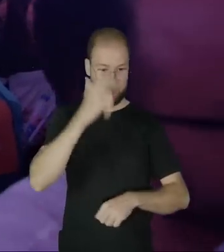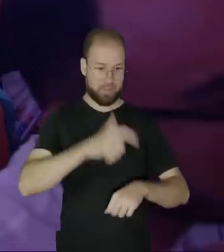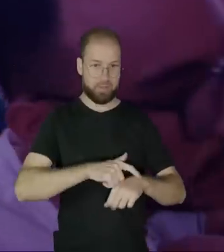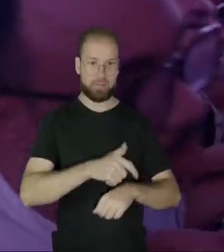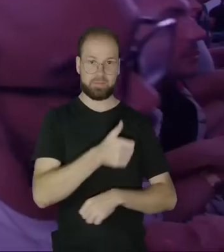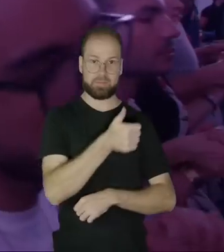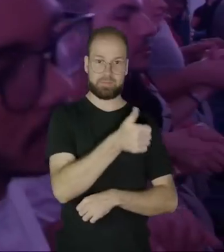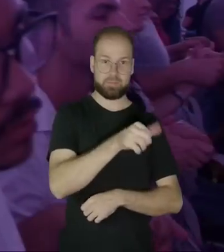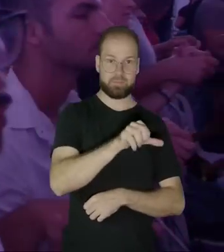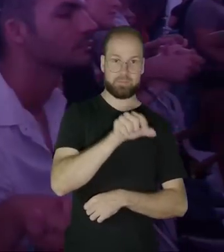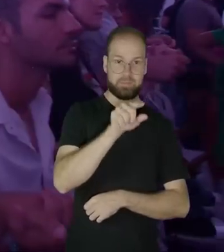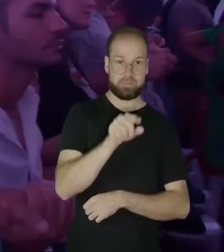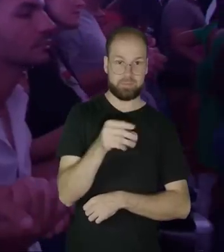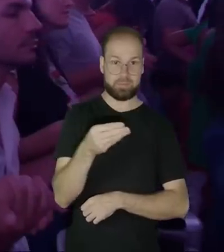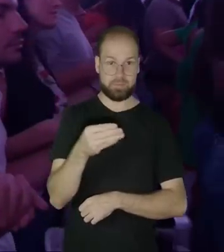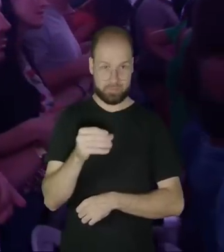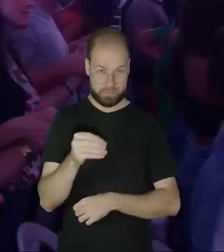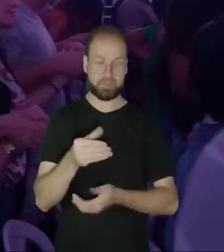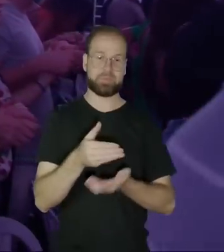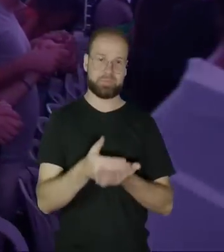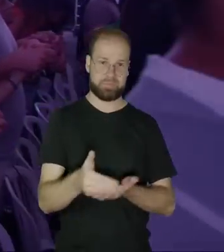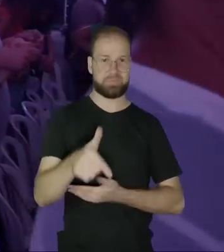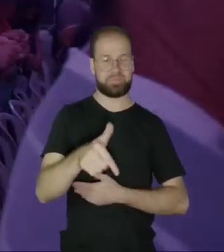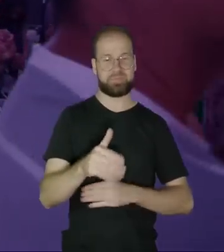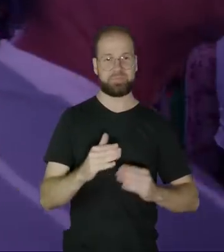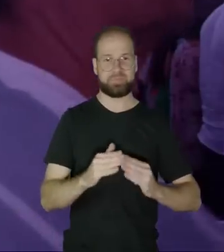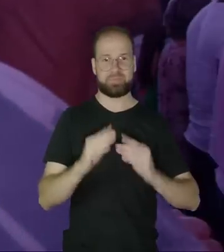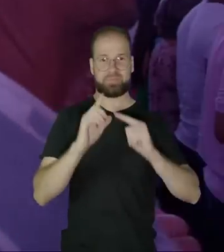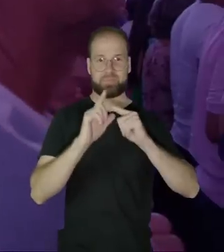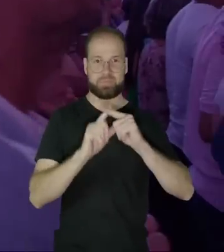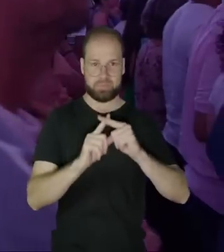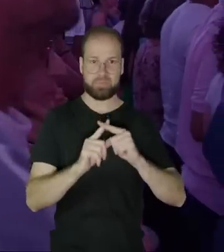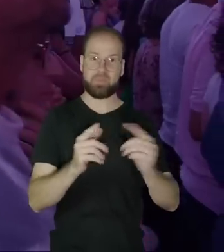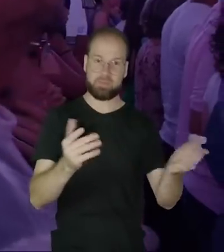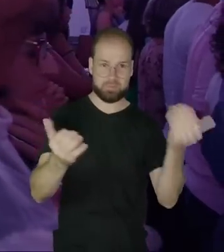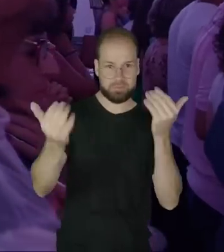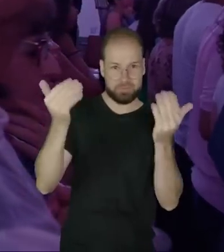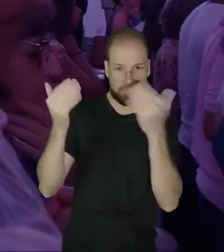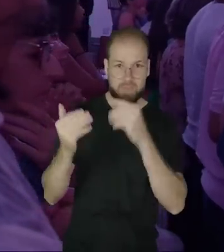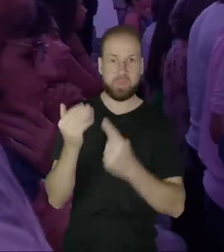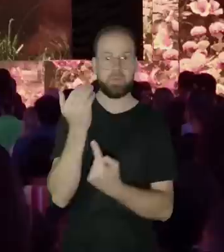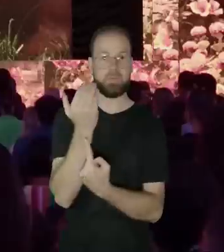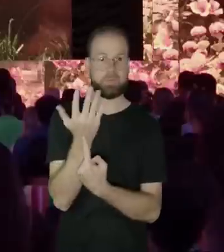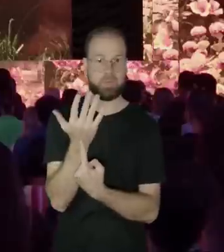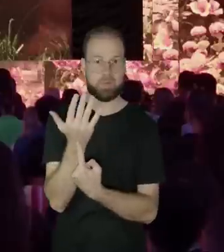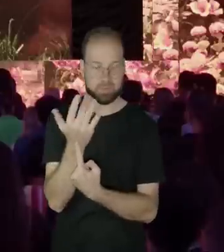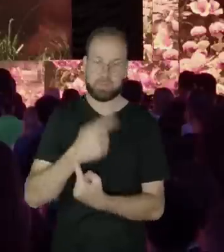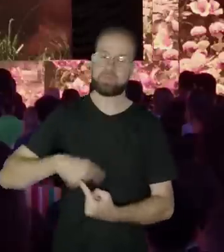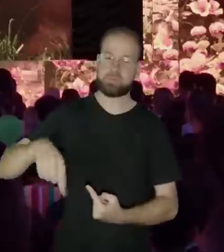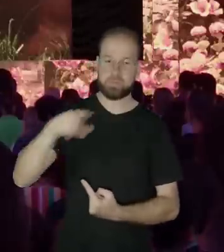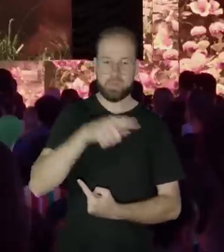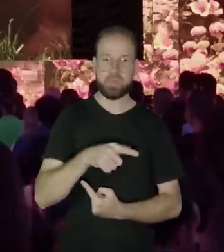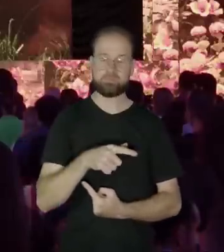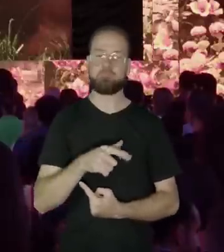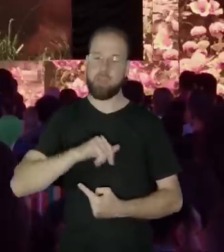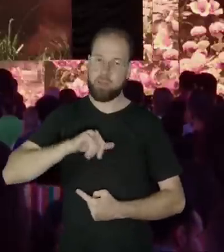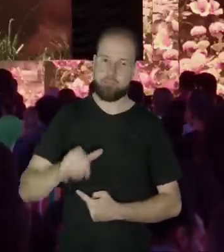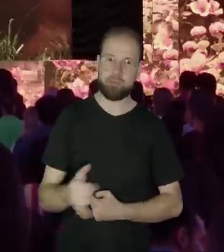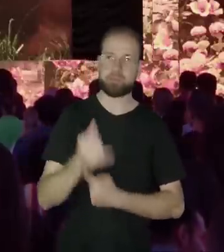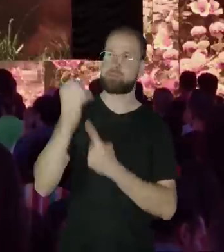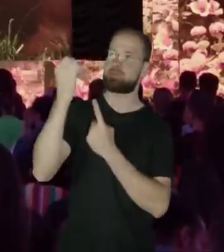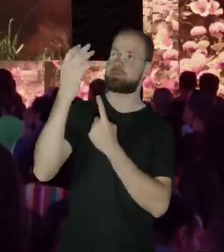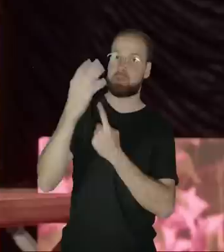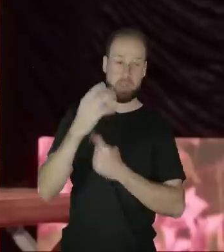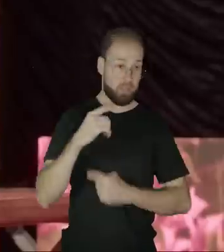é a missa mais linda da igreja. Trazer as velas, experimentar essa graça que vem do Pai. Ninguém faz